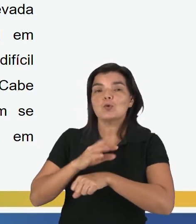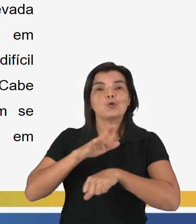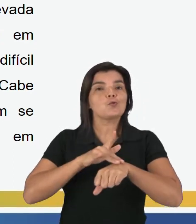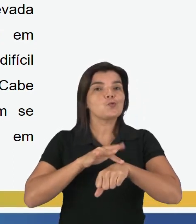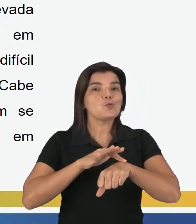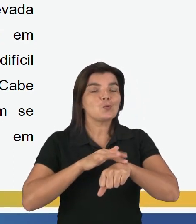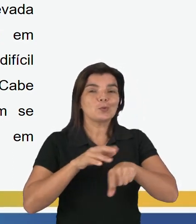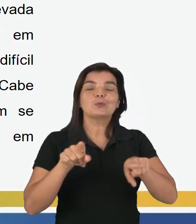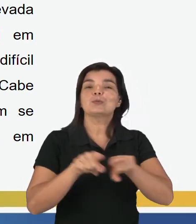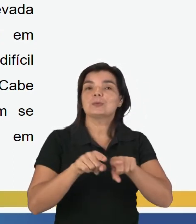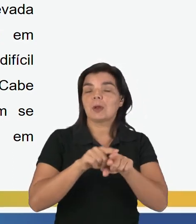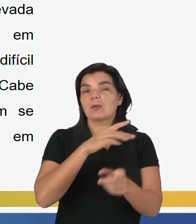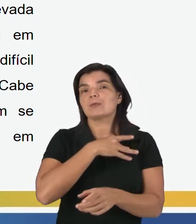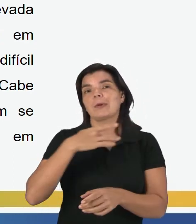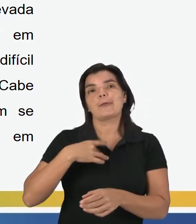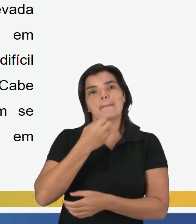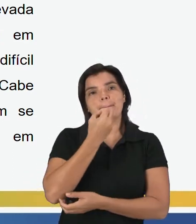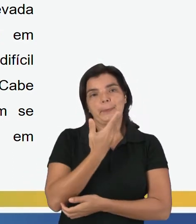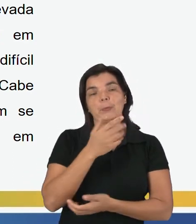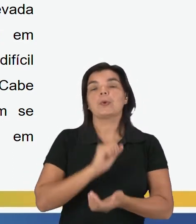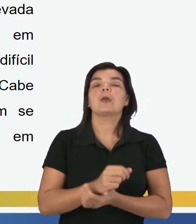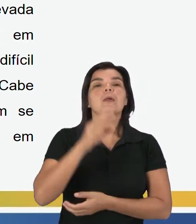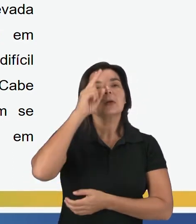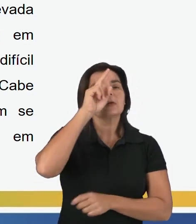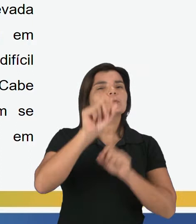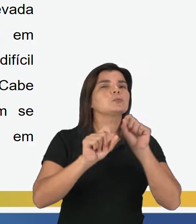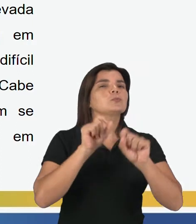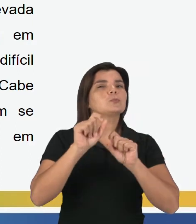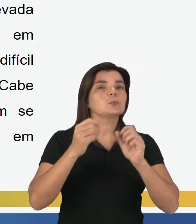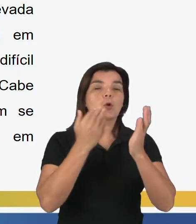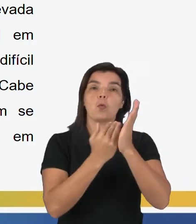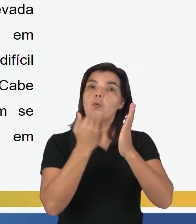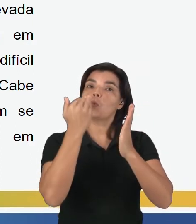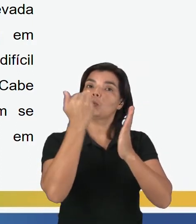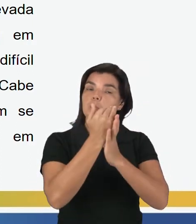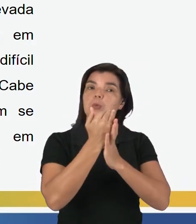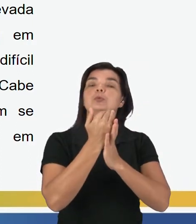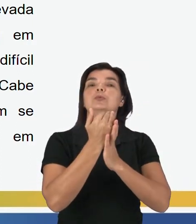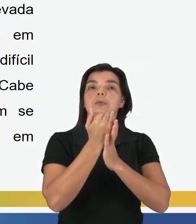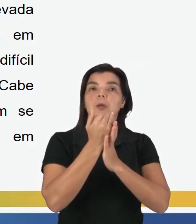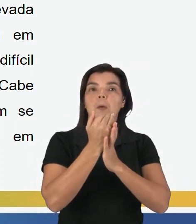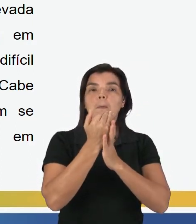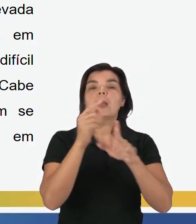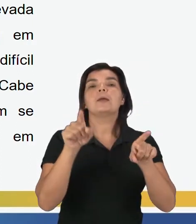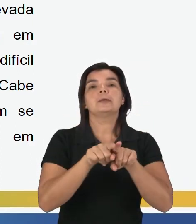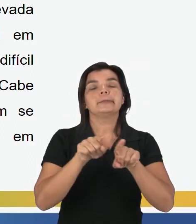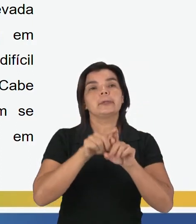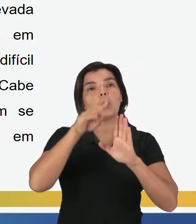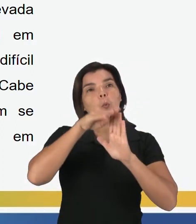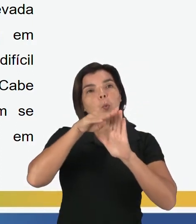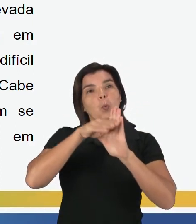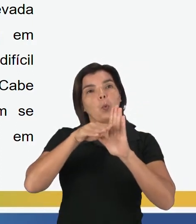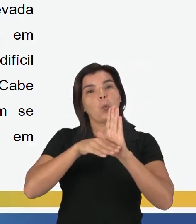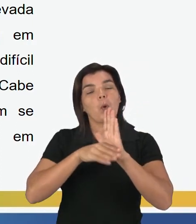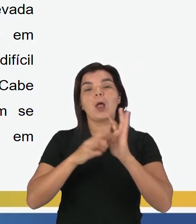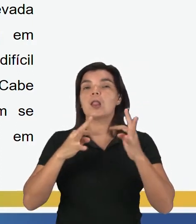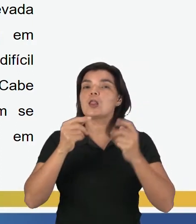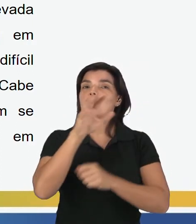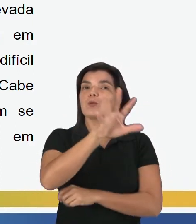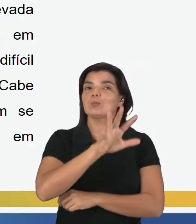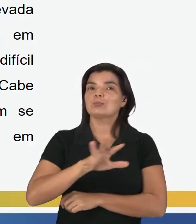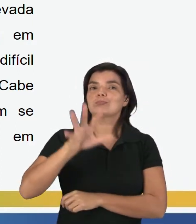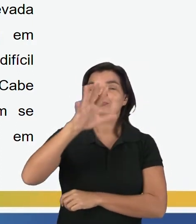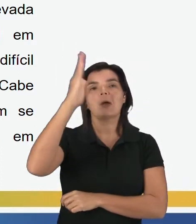saúde pública adequada. Aí cabe lembrar que este índice vem se reduzindo sistematicamente em todas as